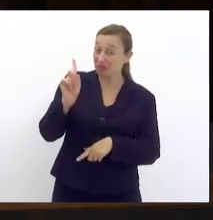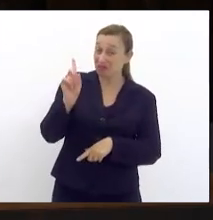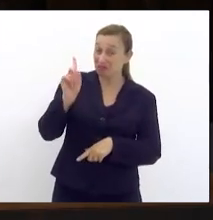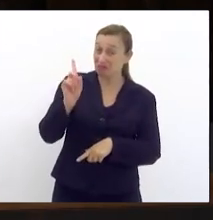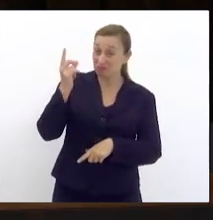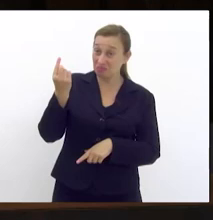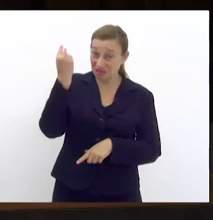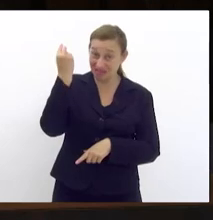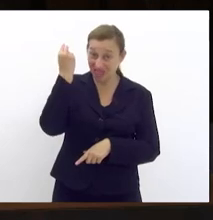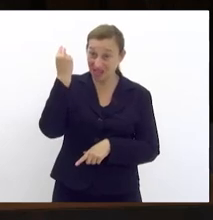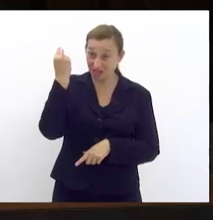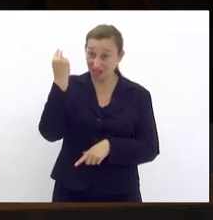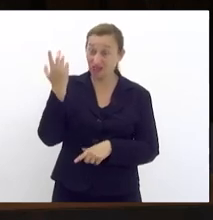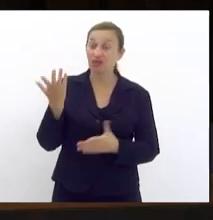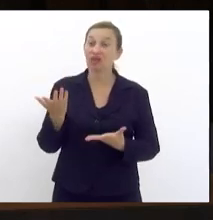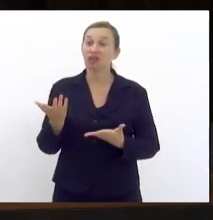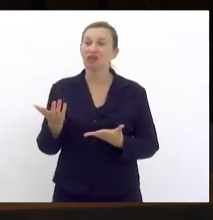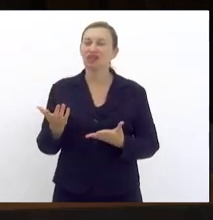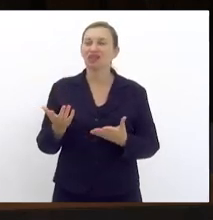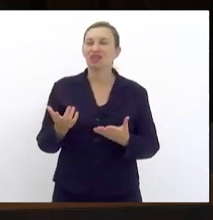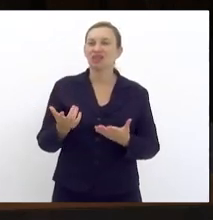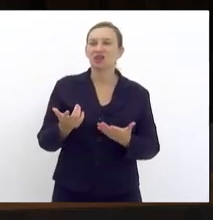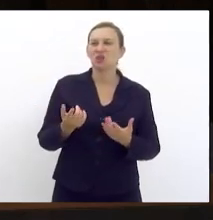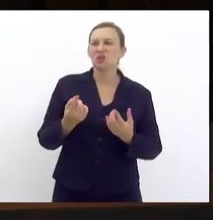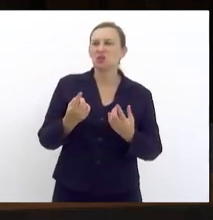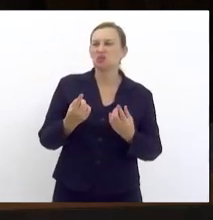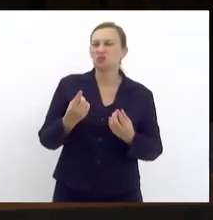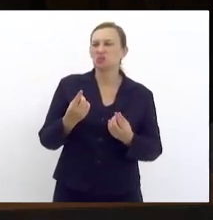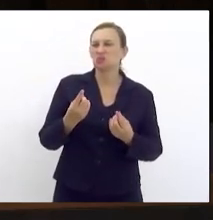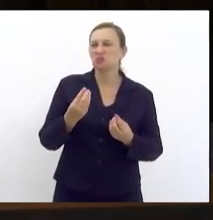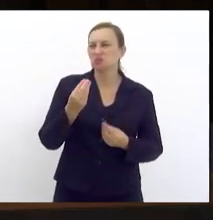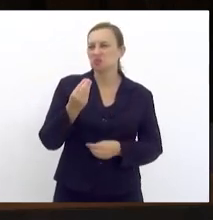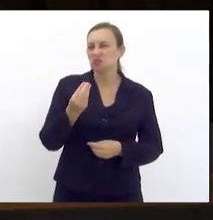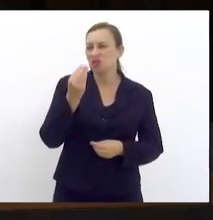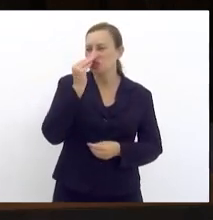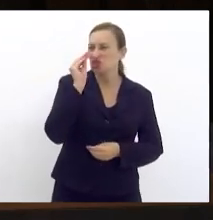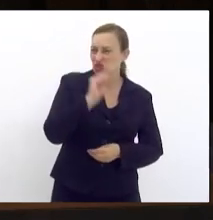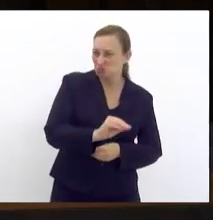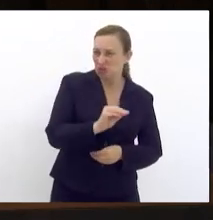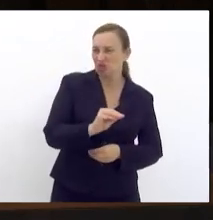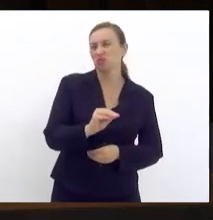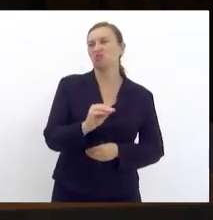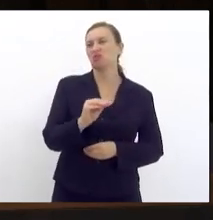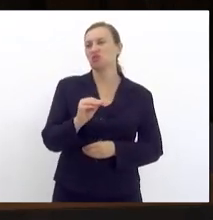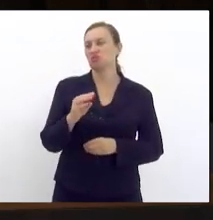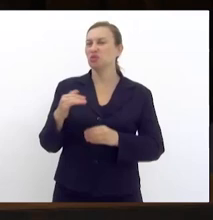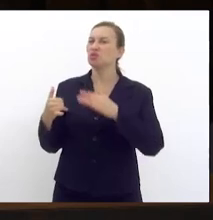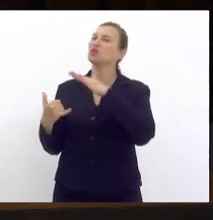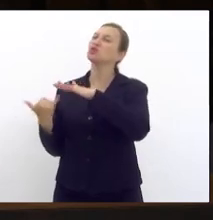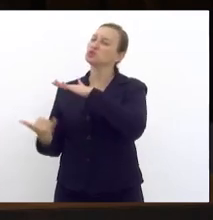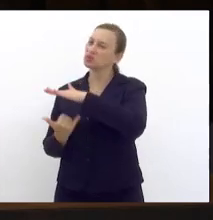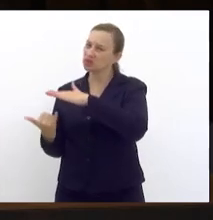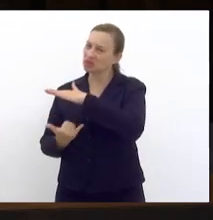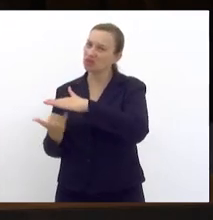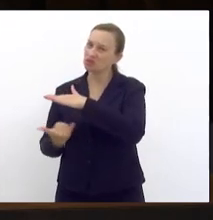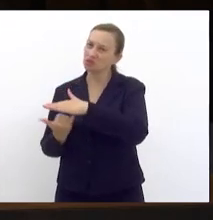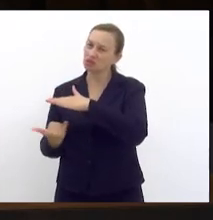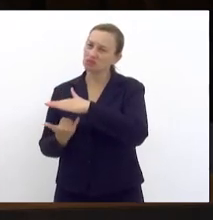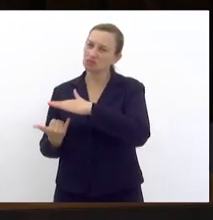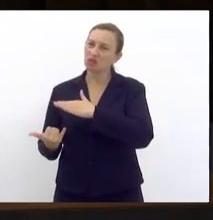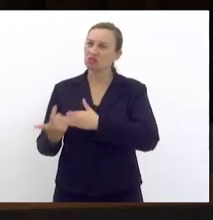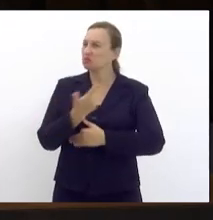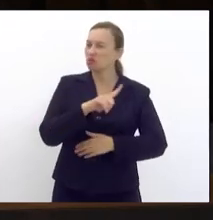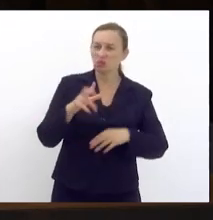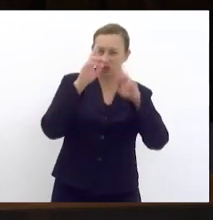que eu diria assim, até antidemocráticos, né, desrespeitoso com a instituição, a gente se perfilou aqui ao lado da